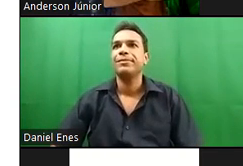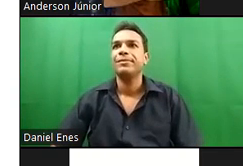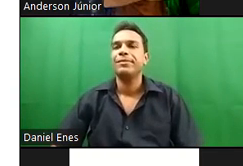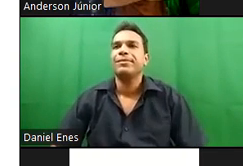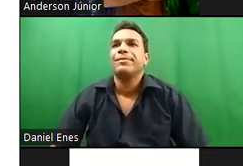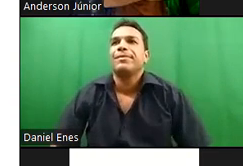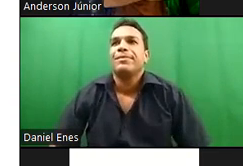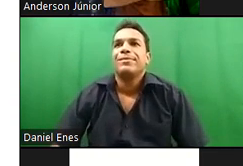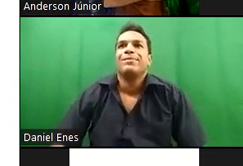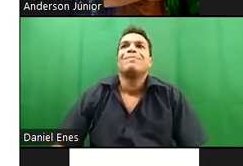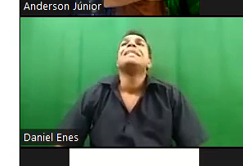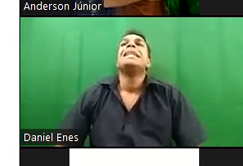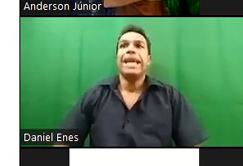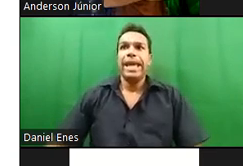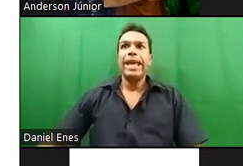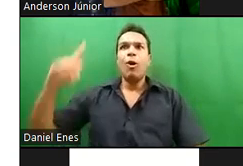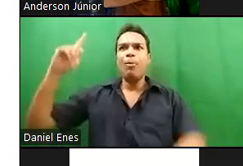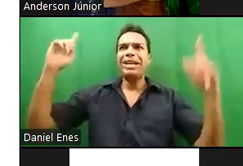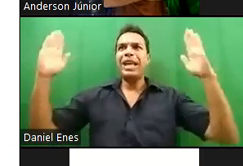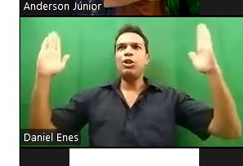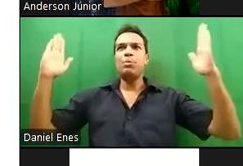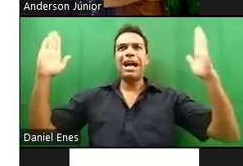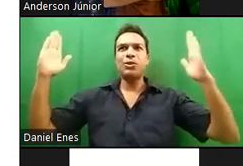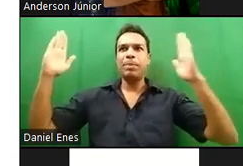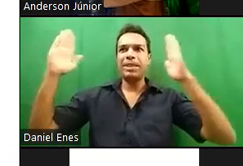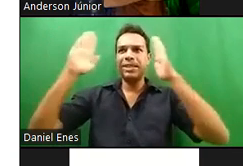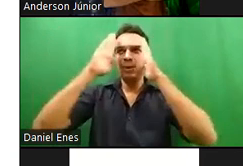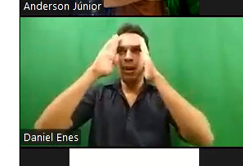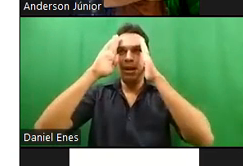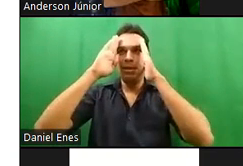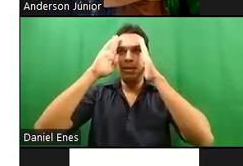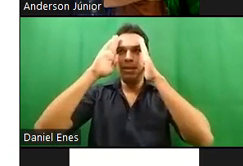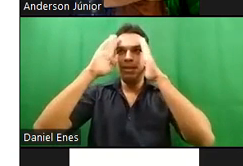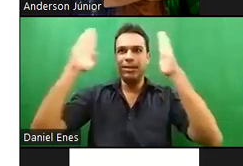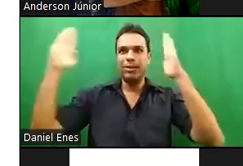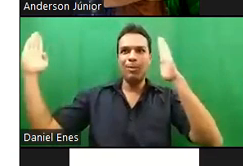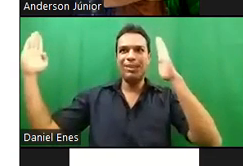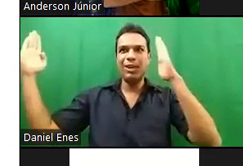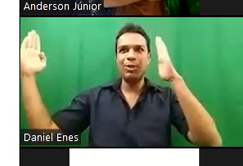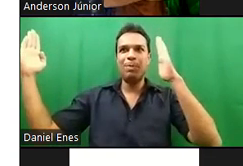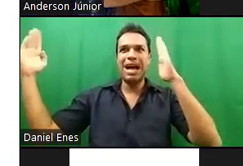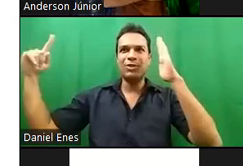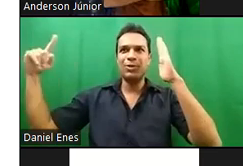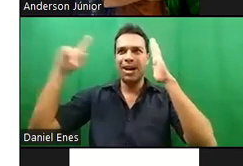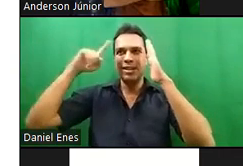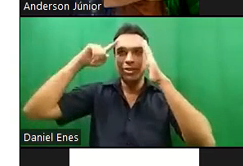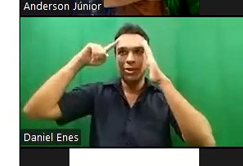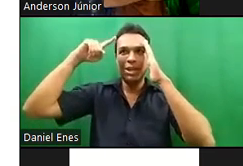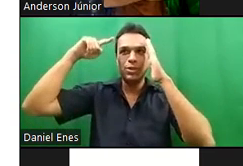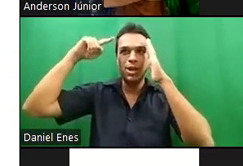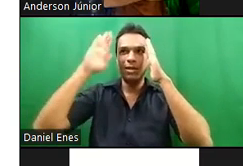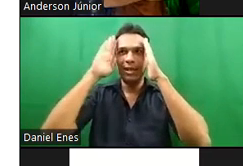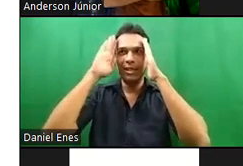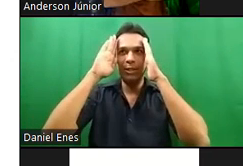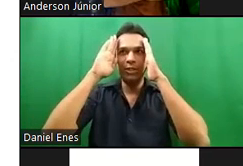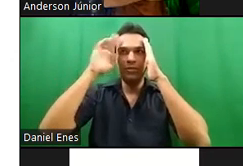da testa e o outro é mais longe da testa. Eu aumentei o espaço, percebeu, ó? Que eu aumentei o espaço, ó. Olha